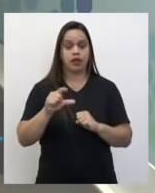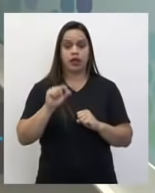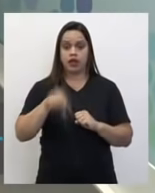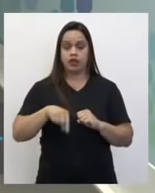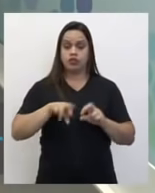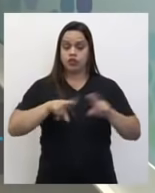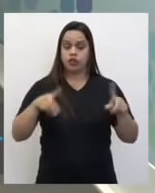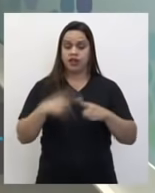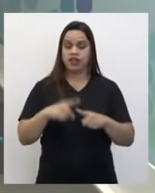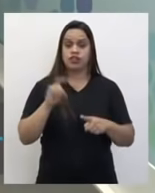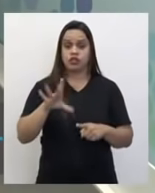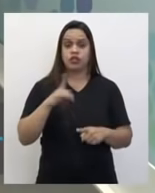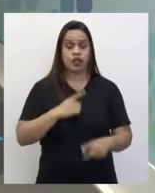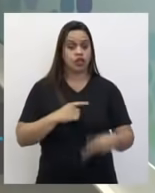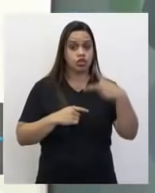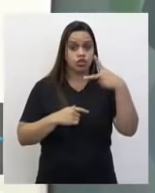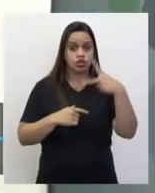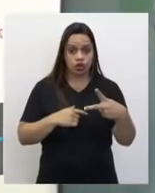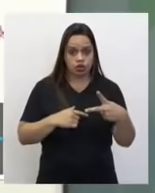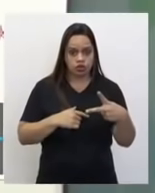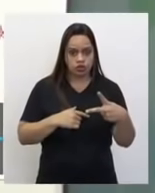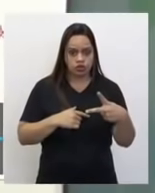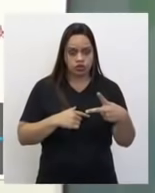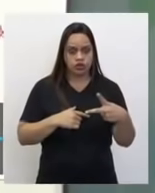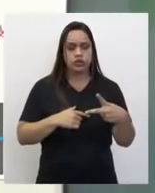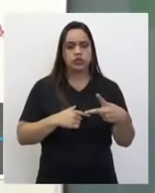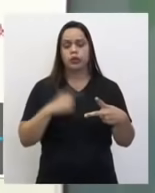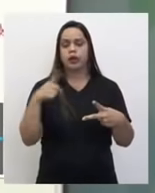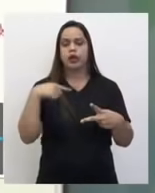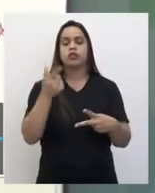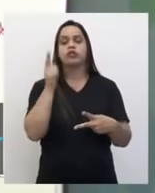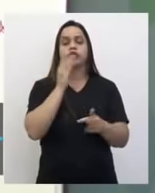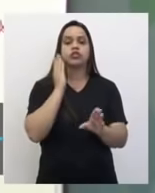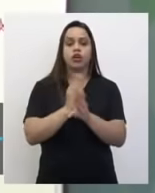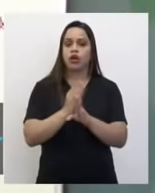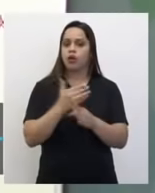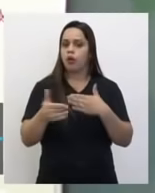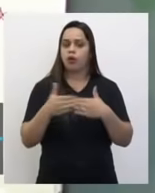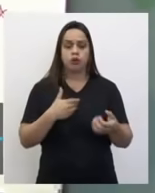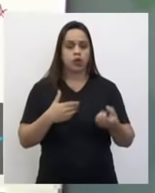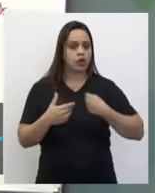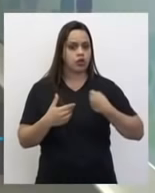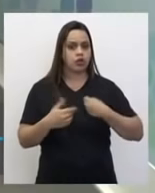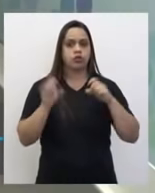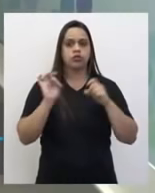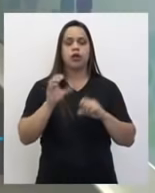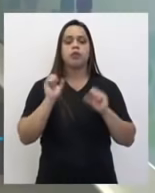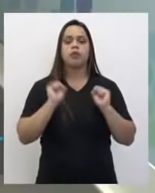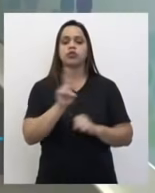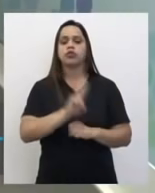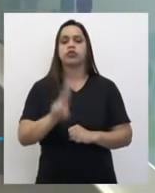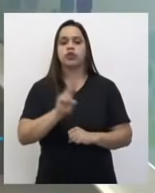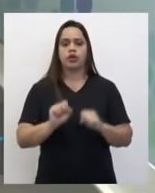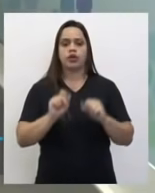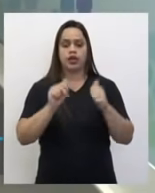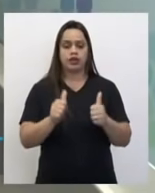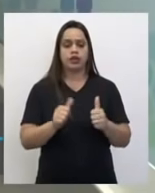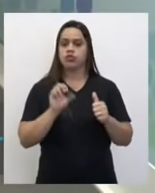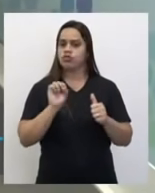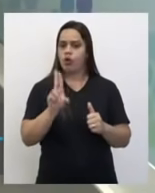algarismos. Então, pra gente chegar em qualquer número, a gente só pode usar o zero e o